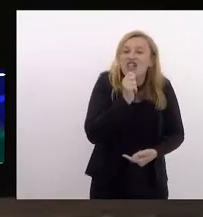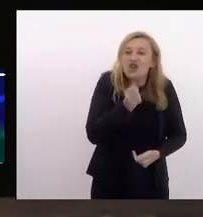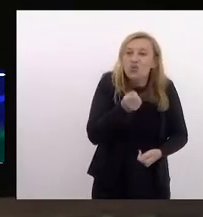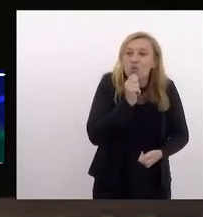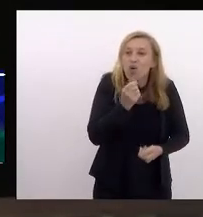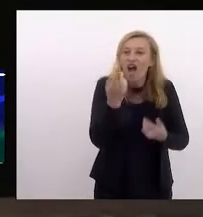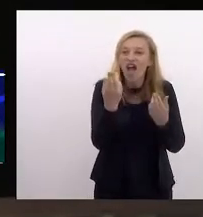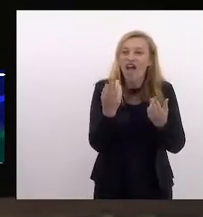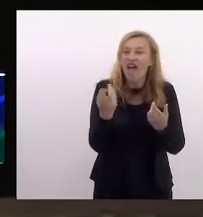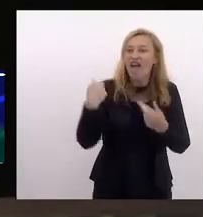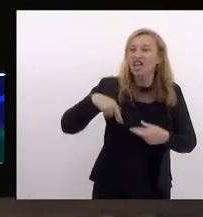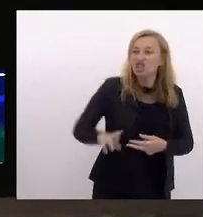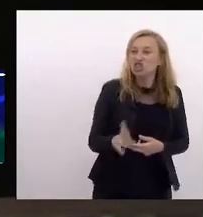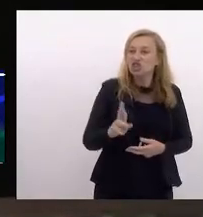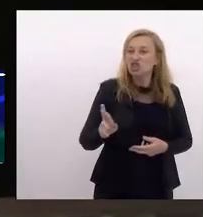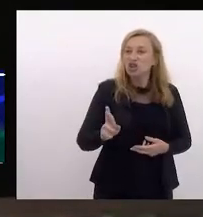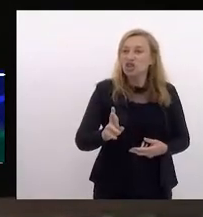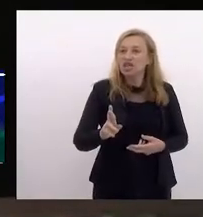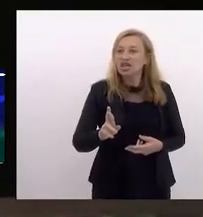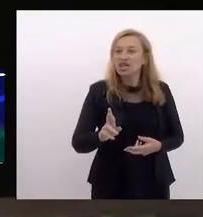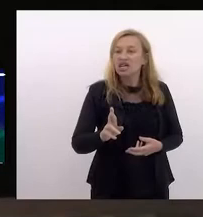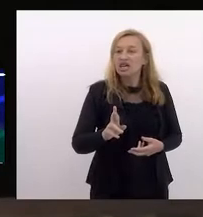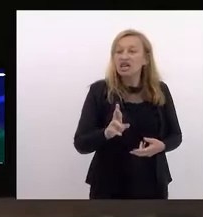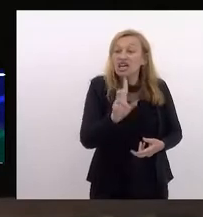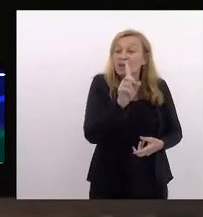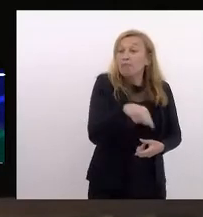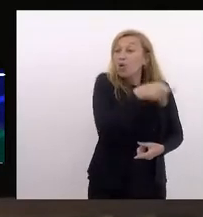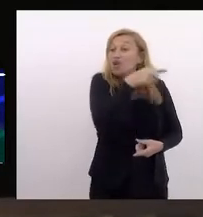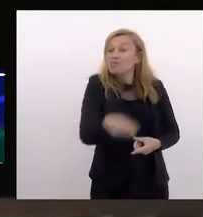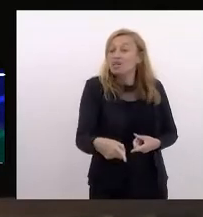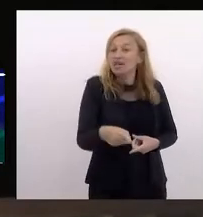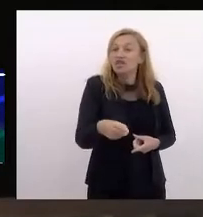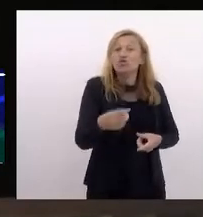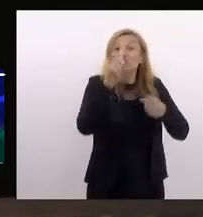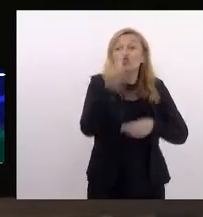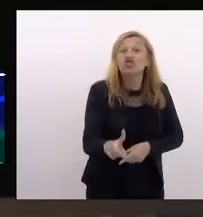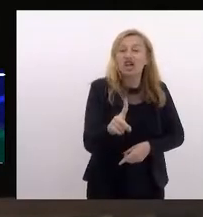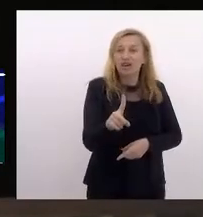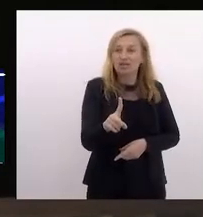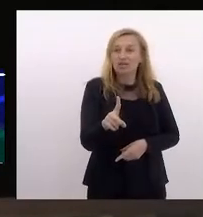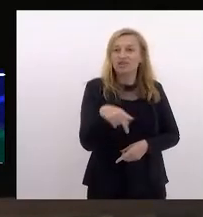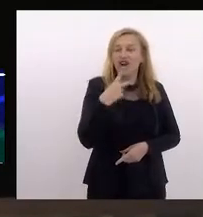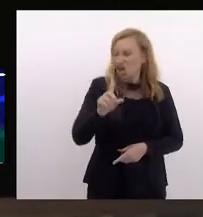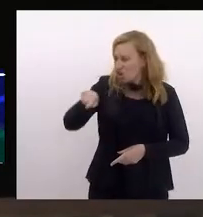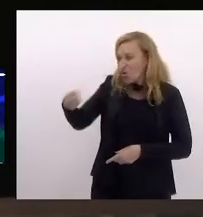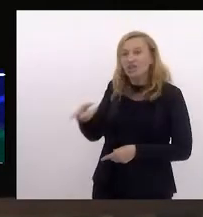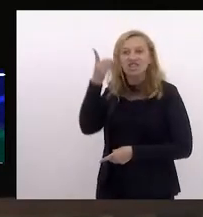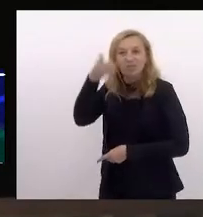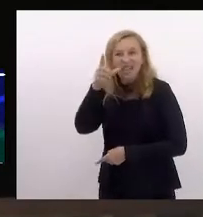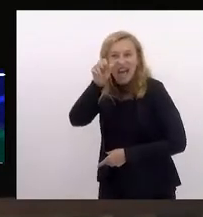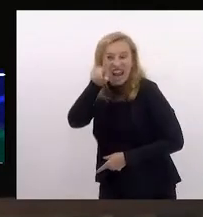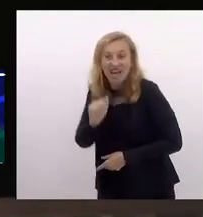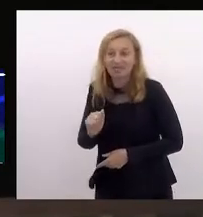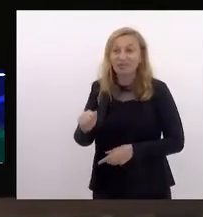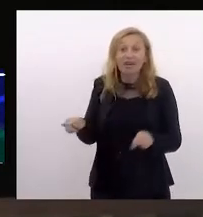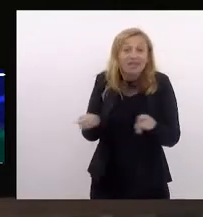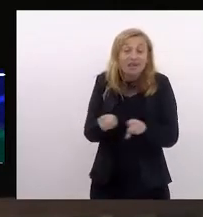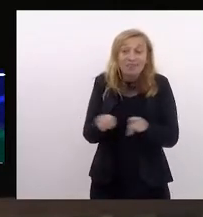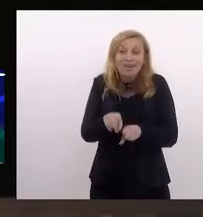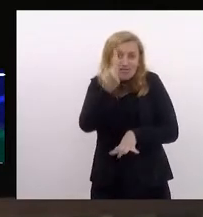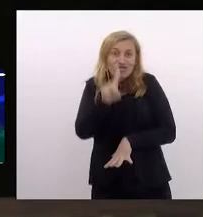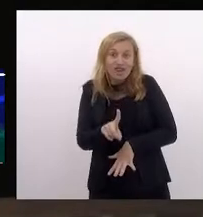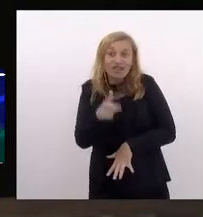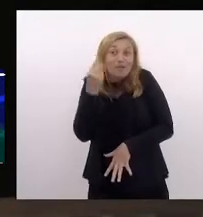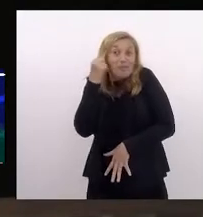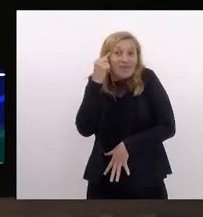religião deve ter vocês piada no seu direito e outra deputada Ana a gente também tem que